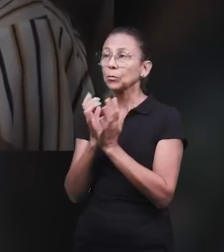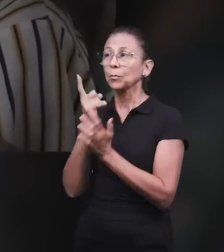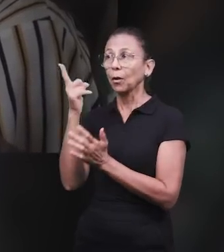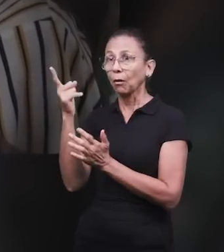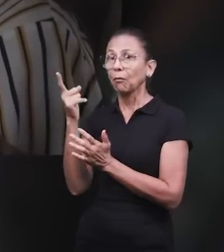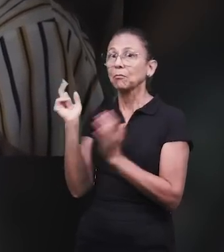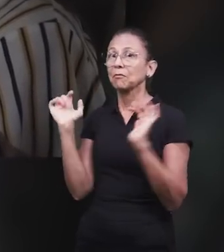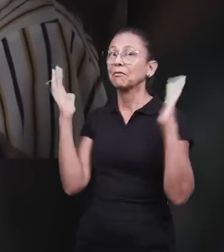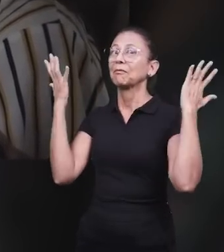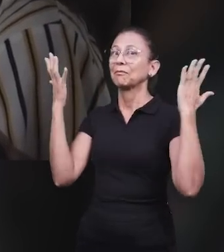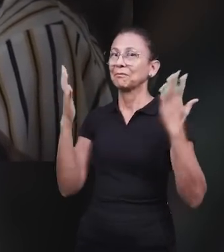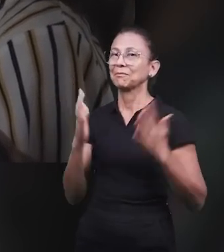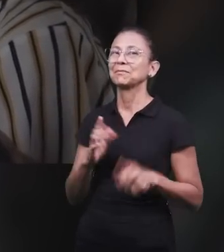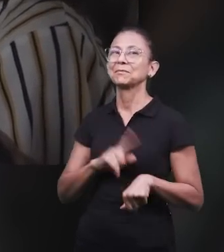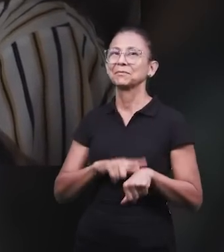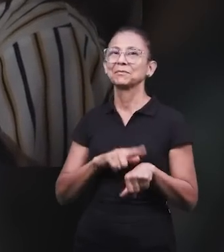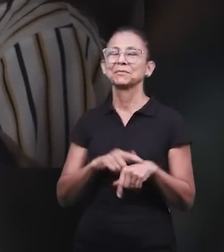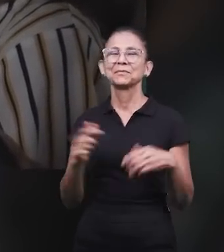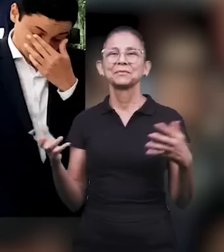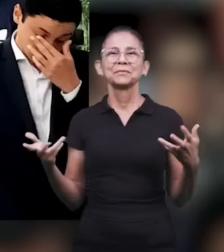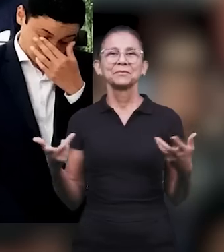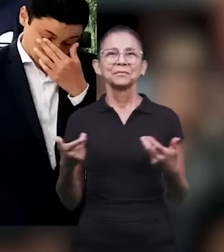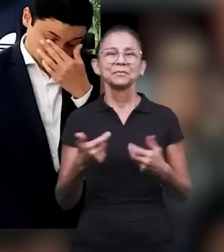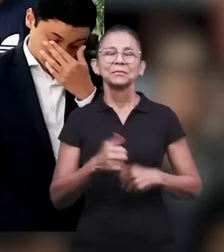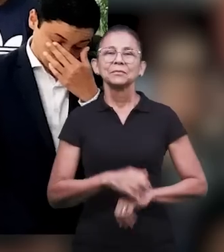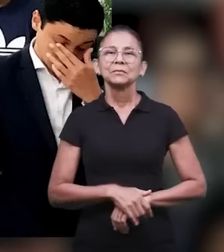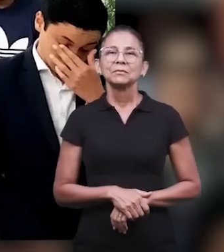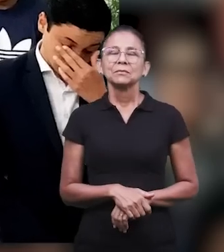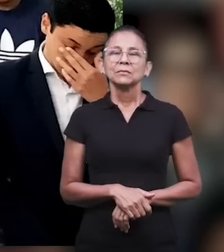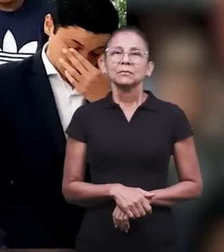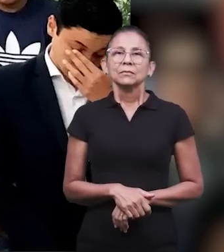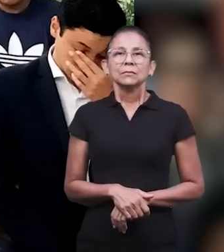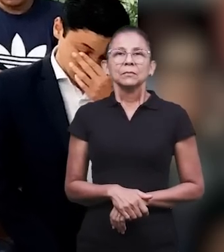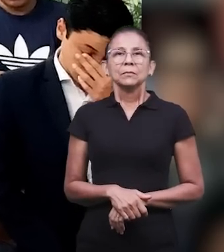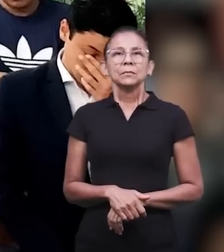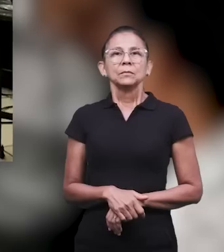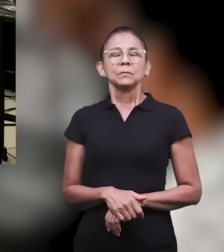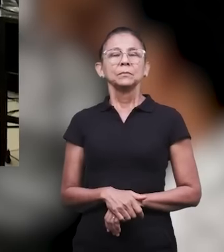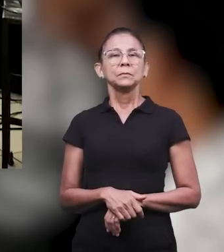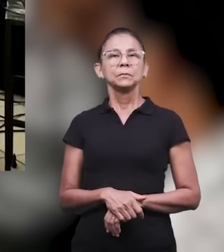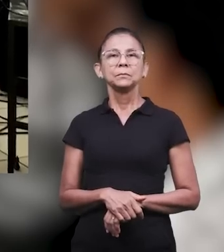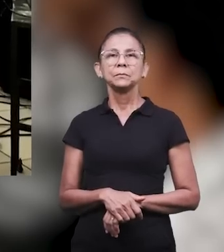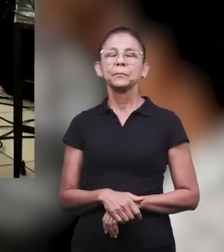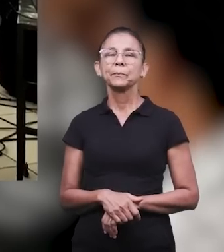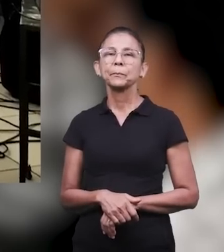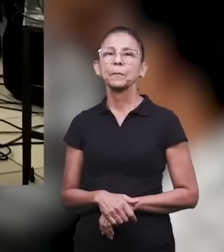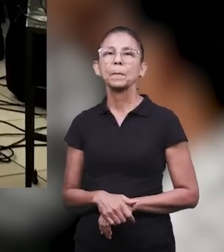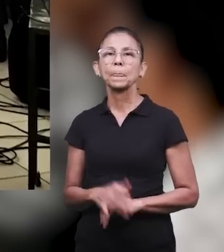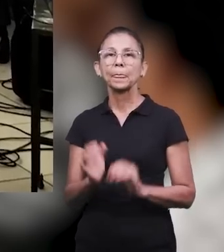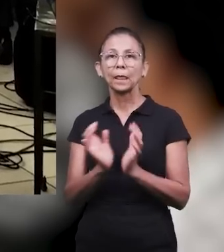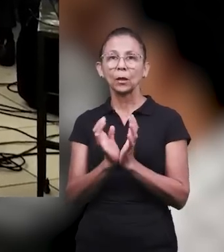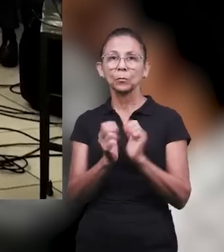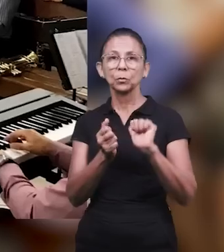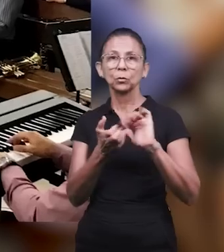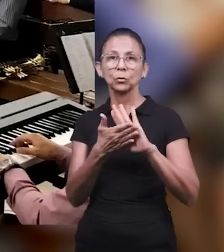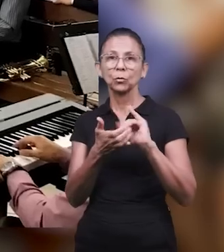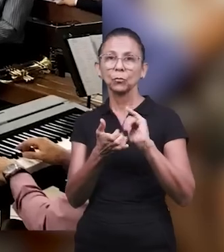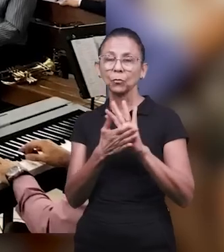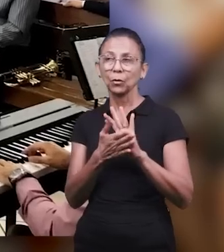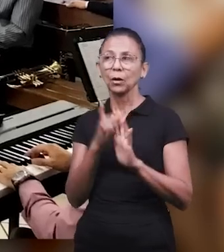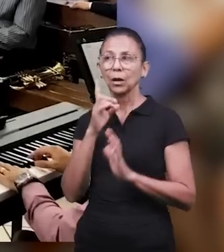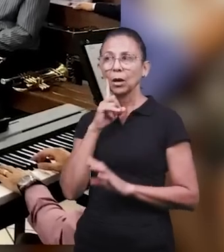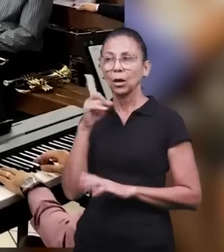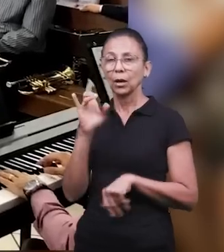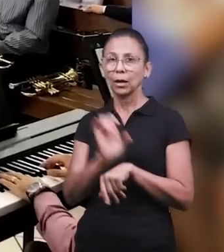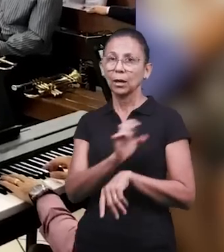que festa, hein? Foi um momento maravilhoso. E uma reunião com os grupos de louvor também foi realizada ali, em Piabetá,